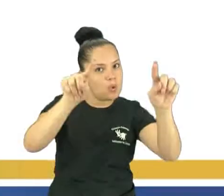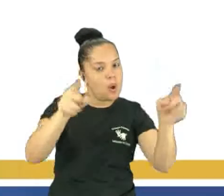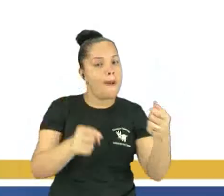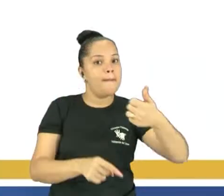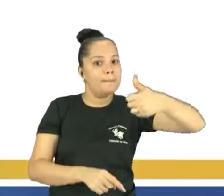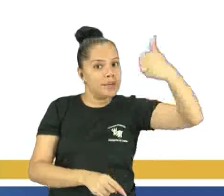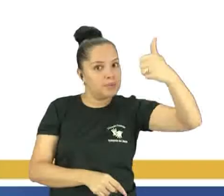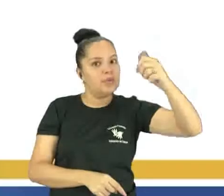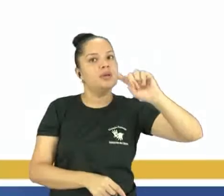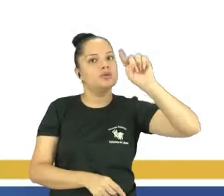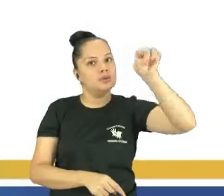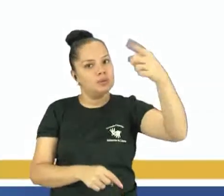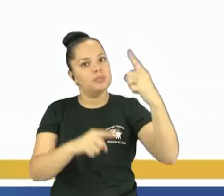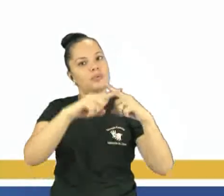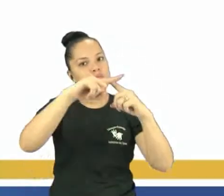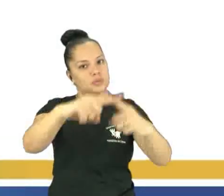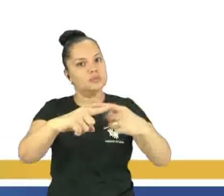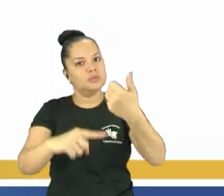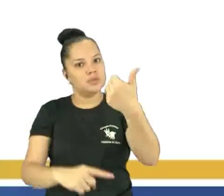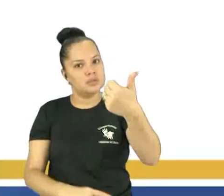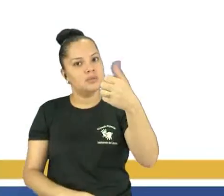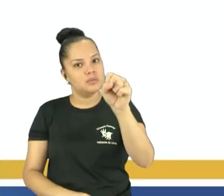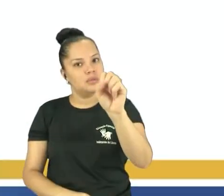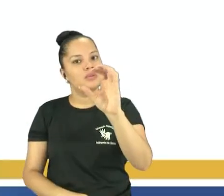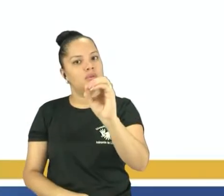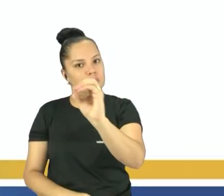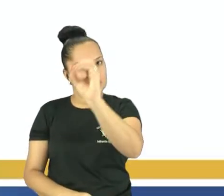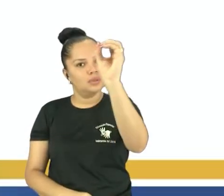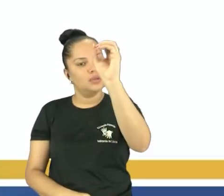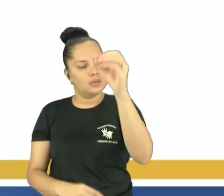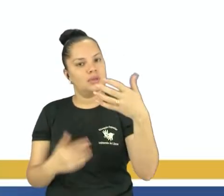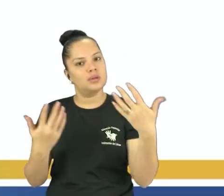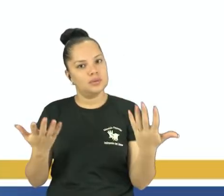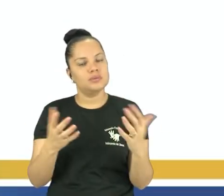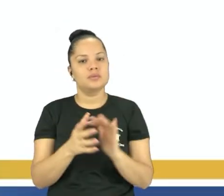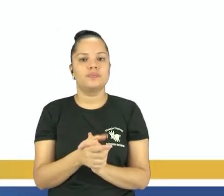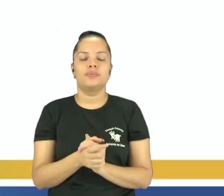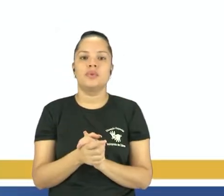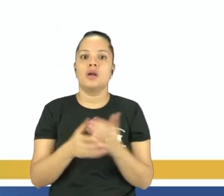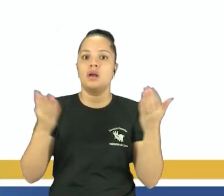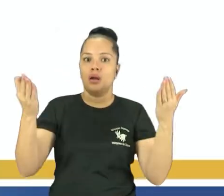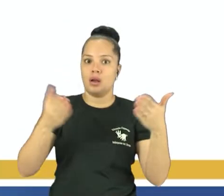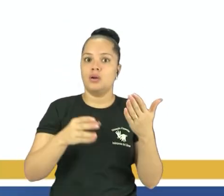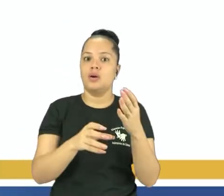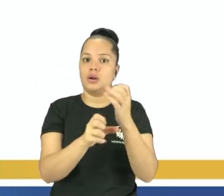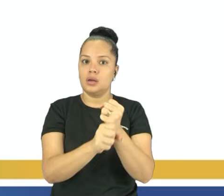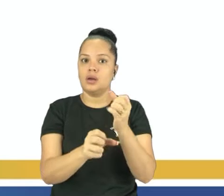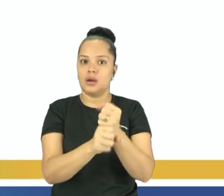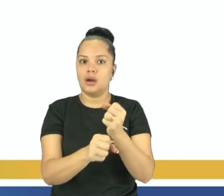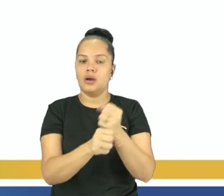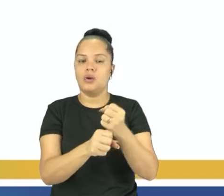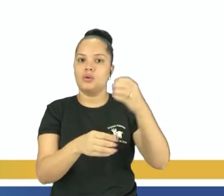né, com 180 graus. Bom, vamos falar de um valor aí de um ângulo interno,